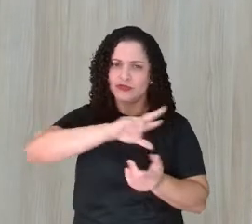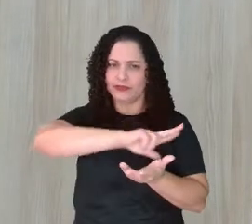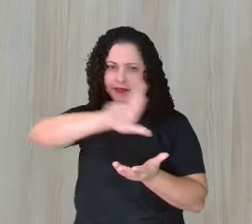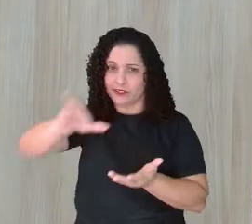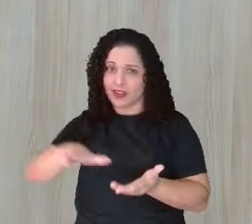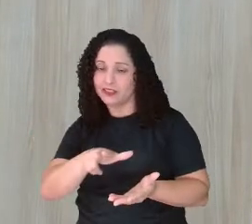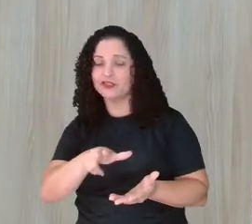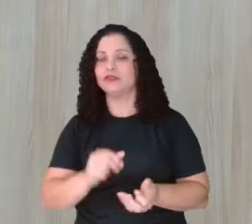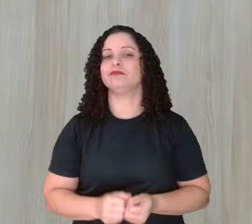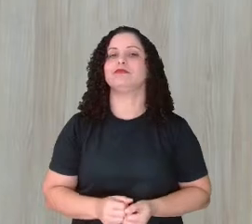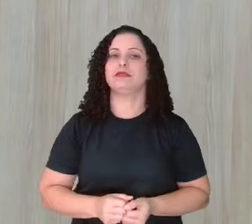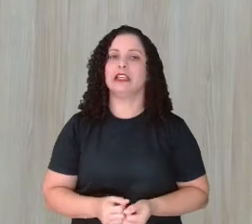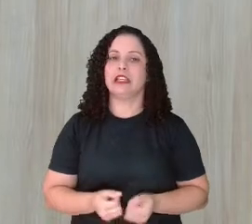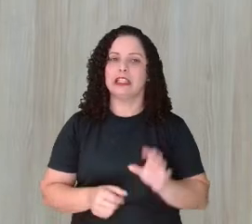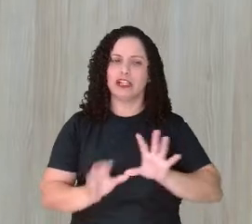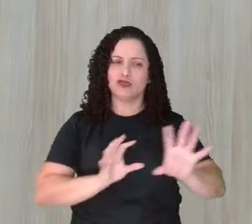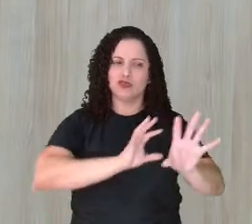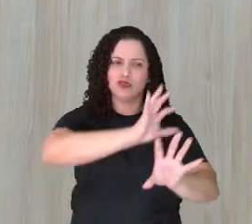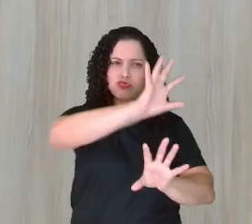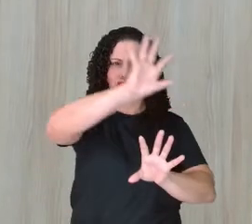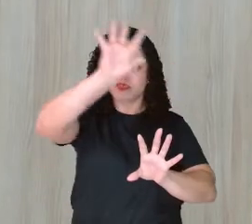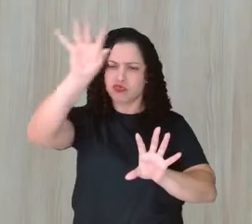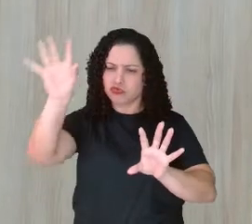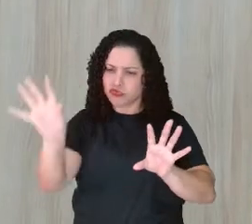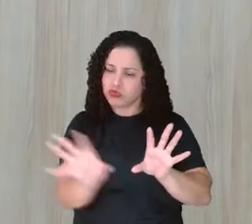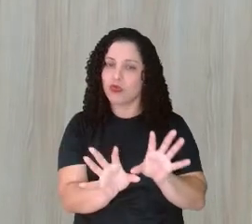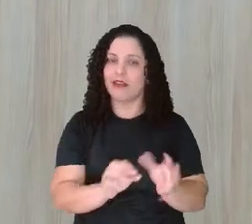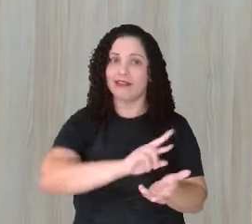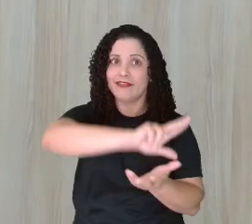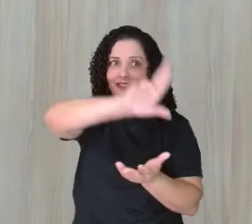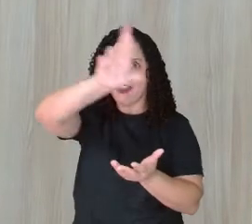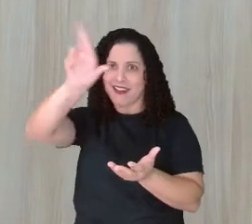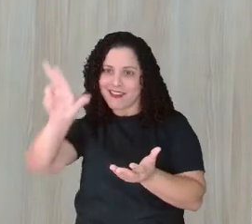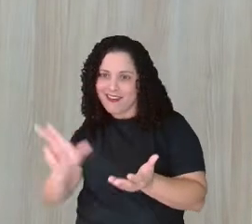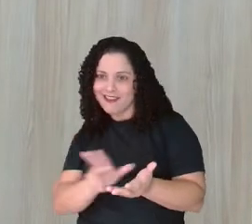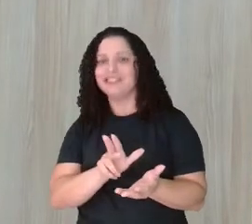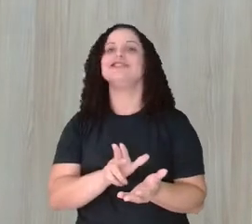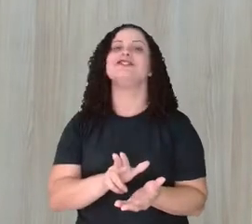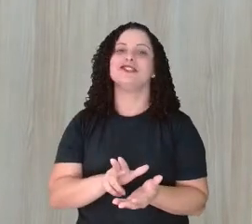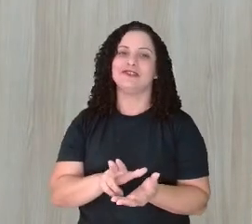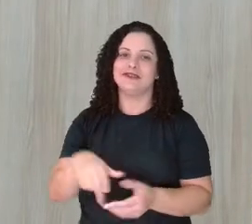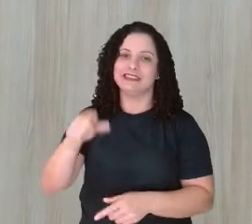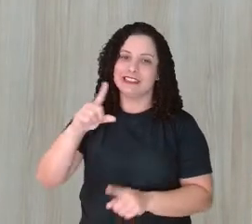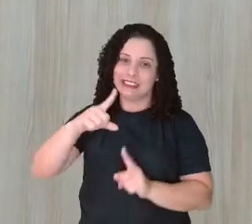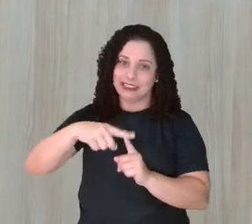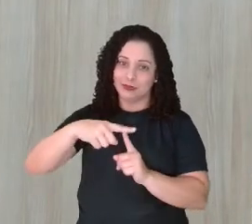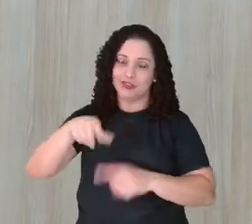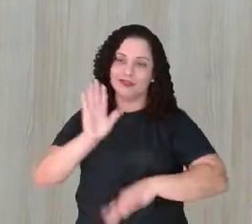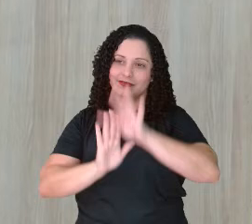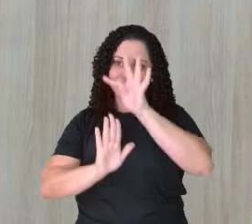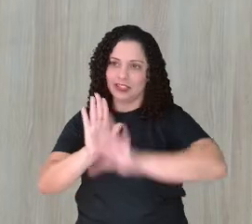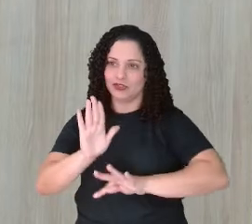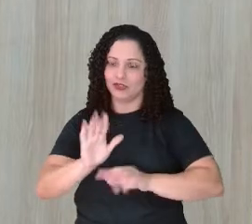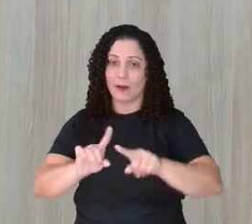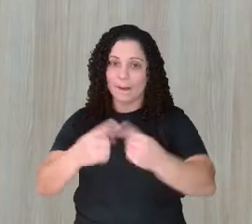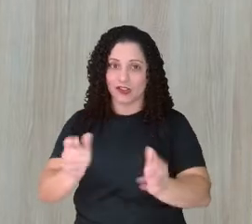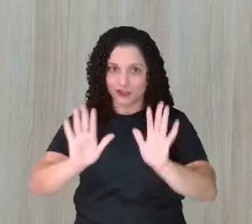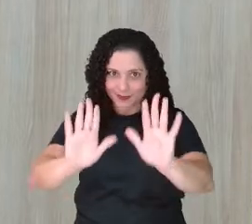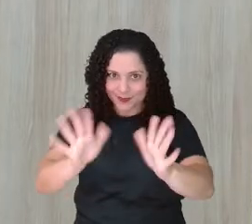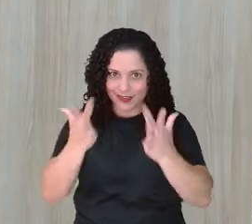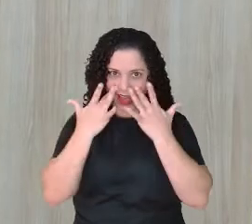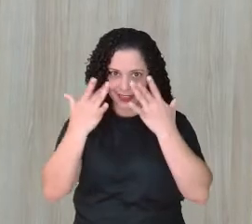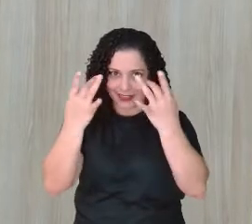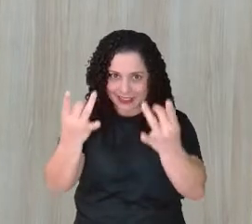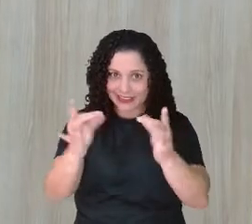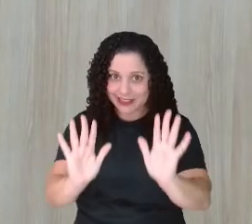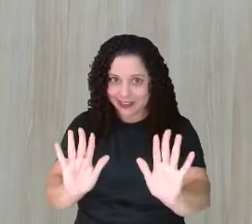tipos, eles passeiam aí, os gêneros textuais passeiam por esses tipos textuais. Atenção,